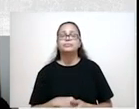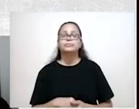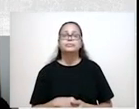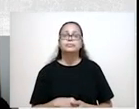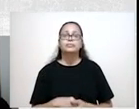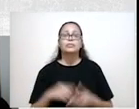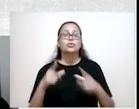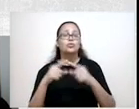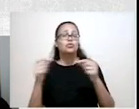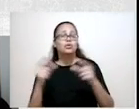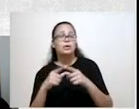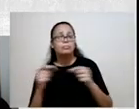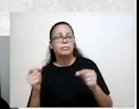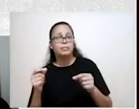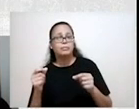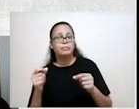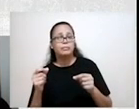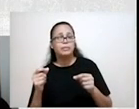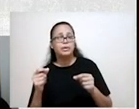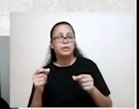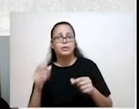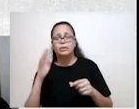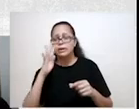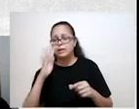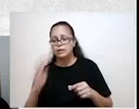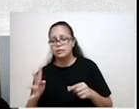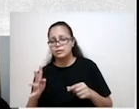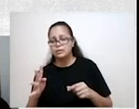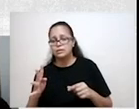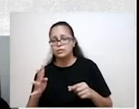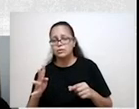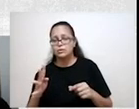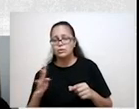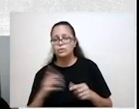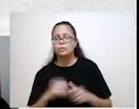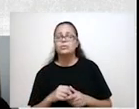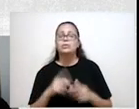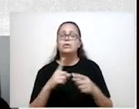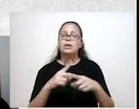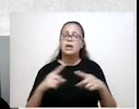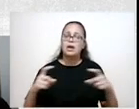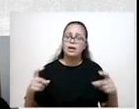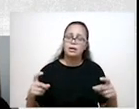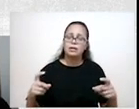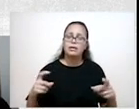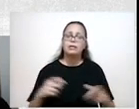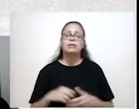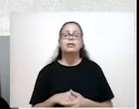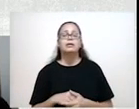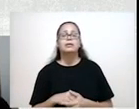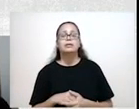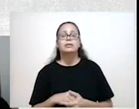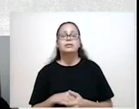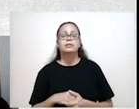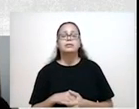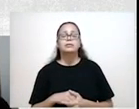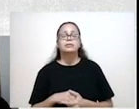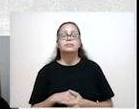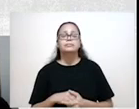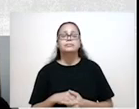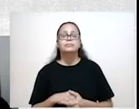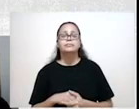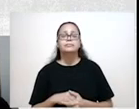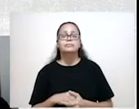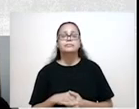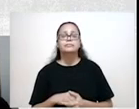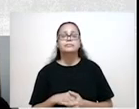o Japão atacou sem declaração de guerra, sem declarar esse ataque, atacou a